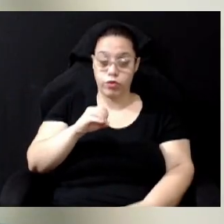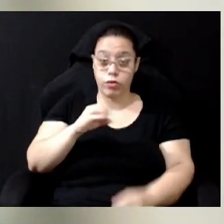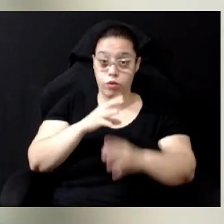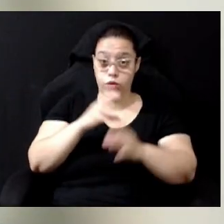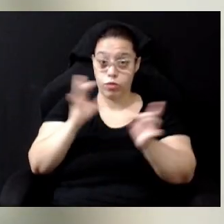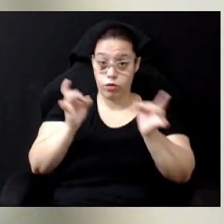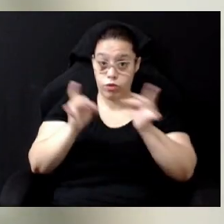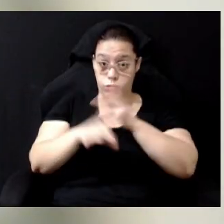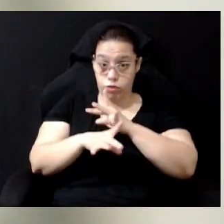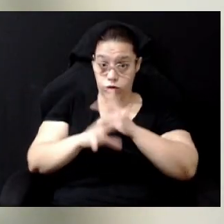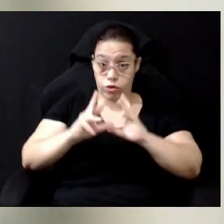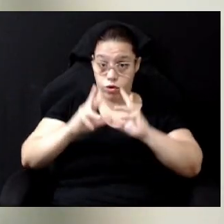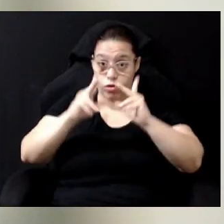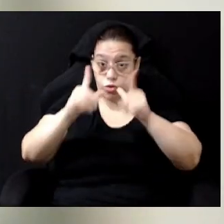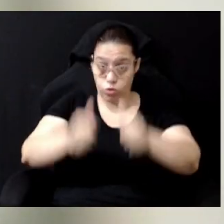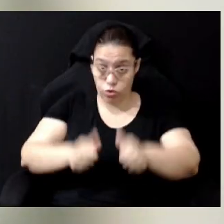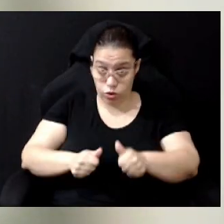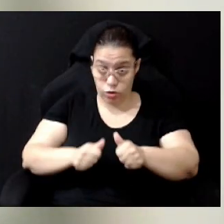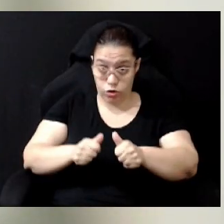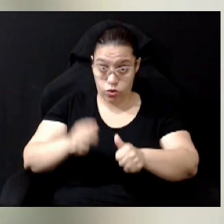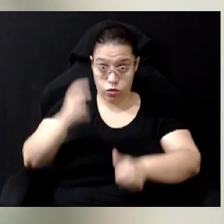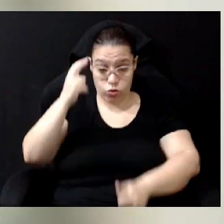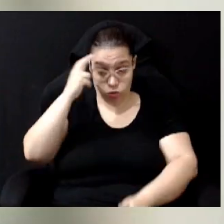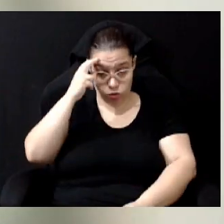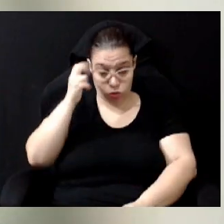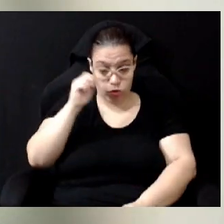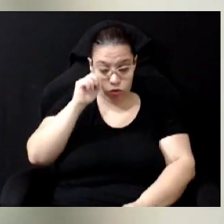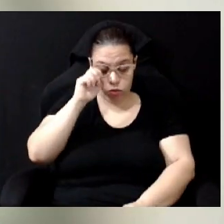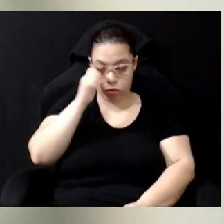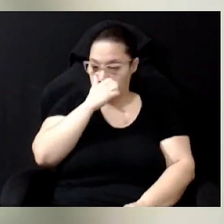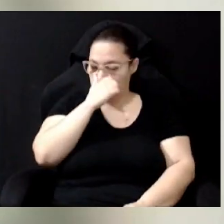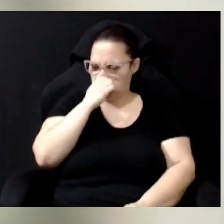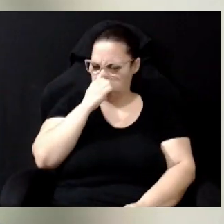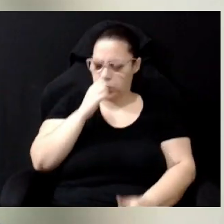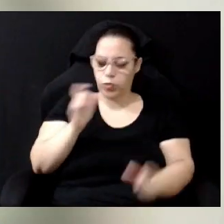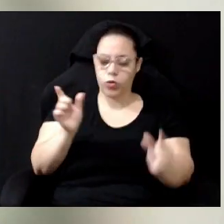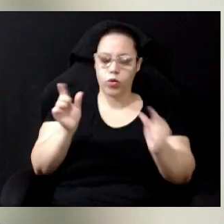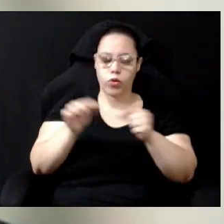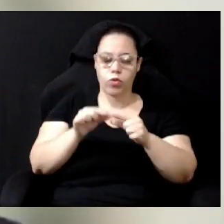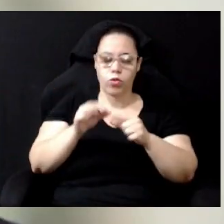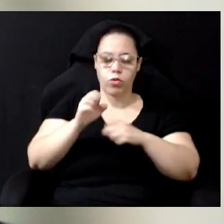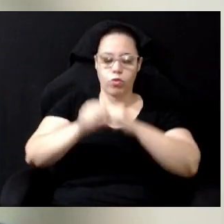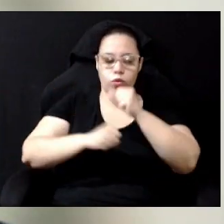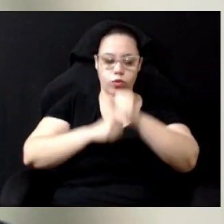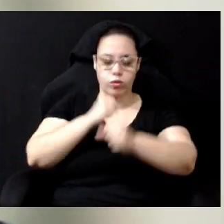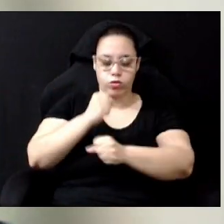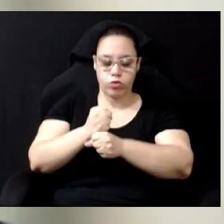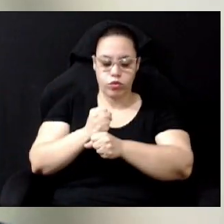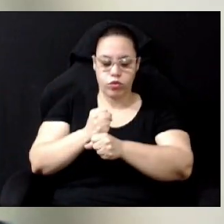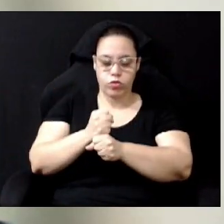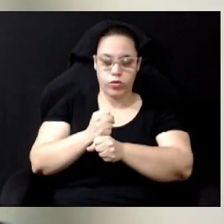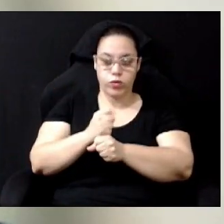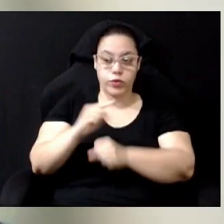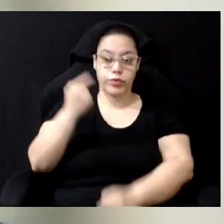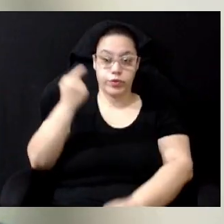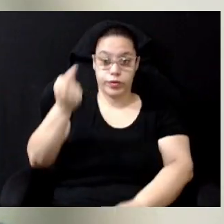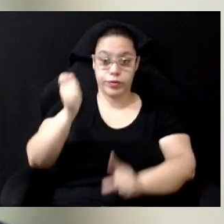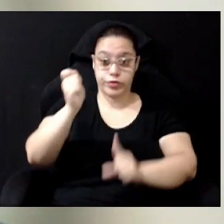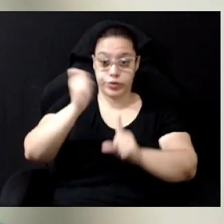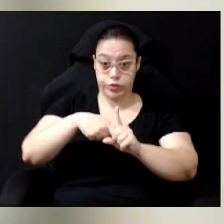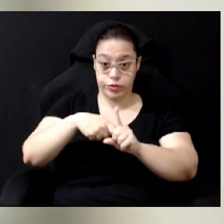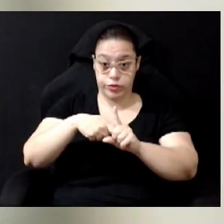pronta para trabalhar com todas as culturas temporárias, né, culturas de ciclo curto, anuais, e num próximo